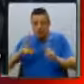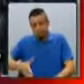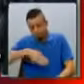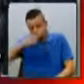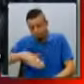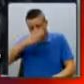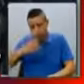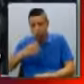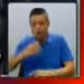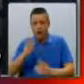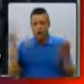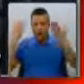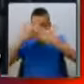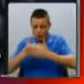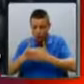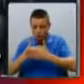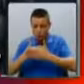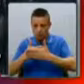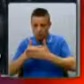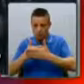ataque antissemita à noite.